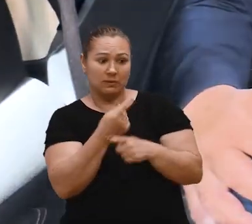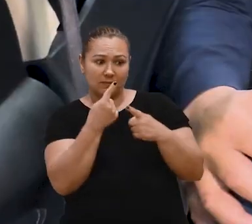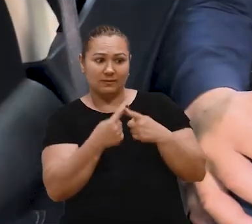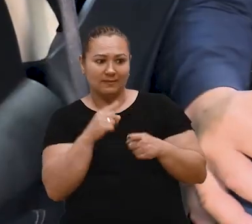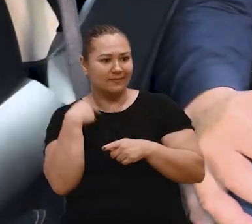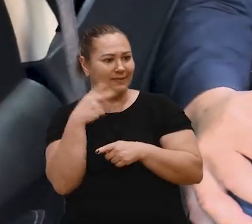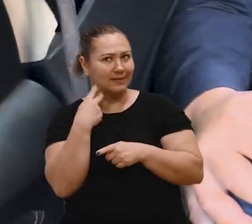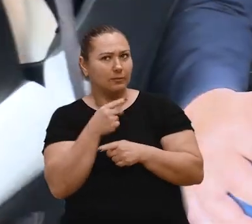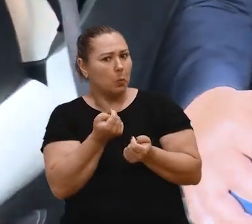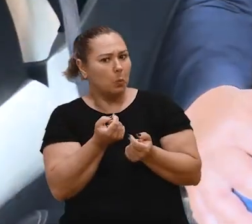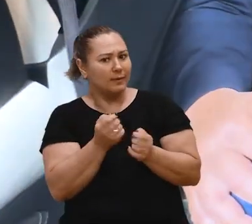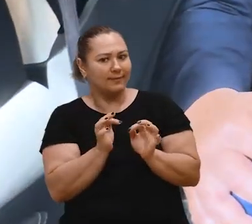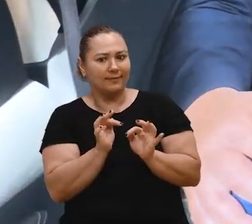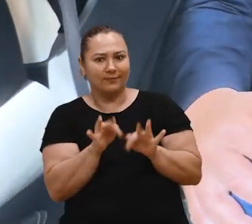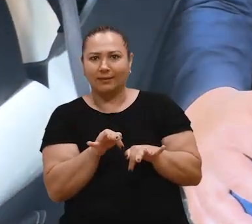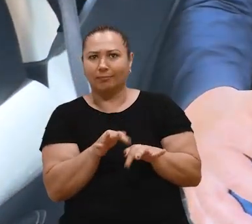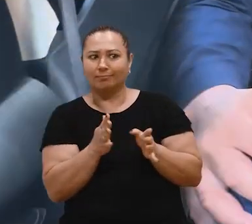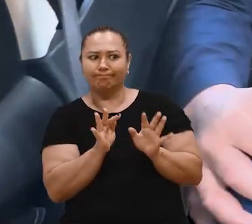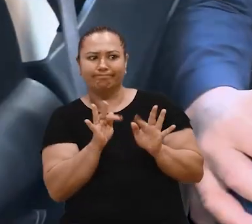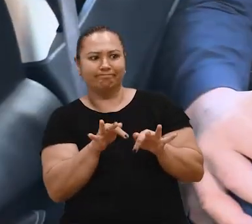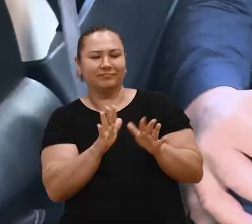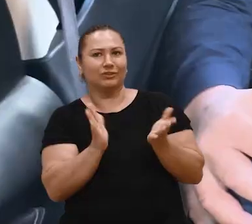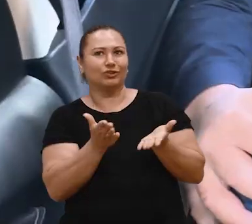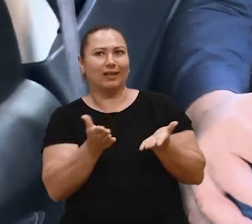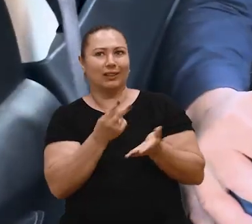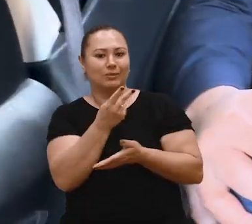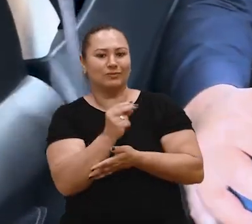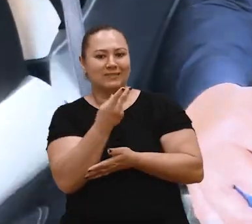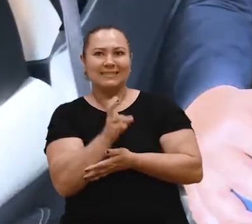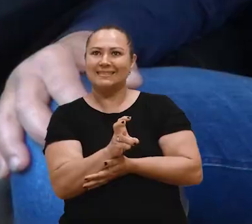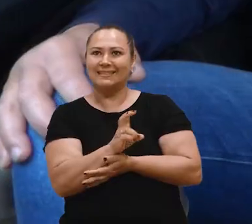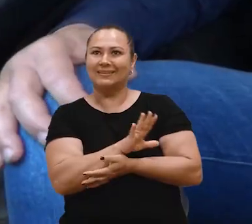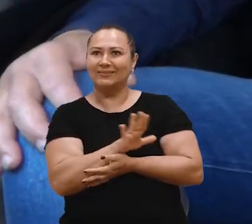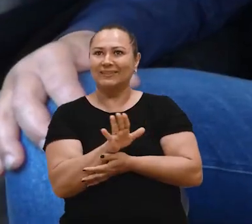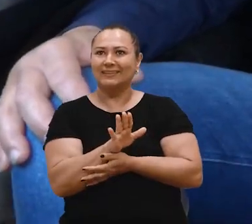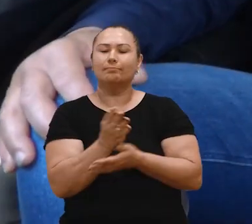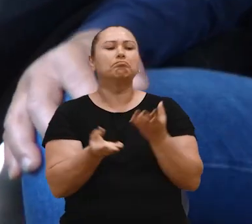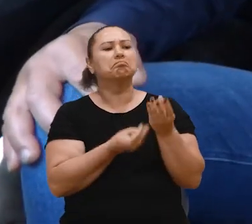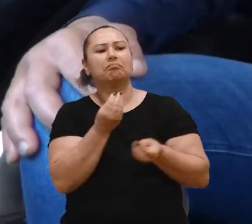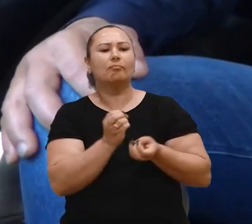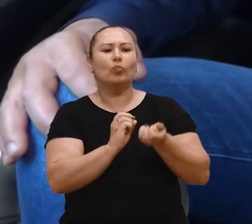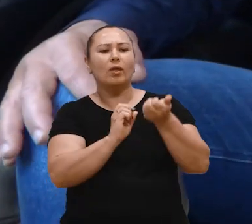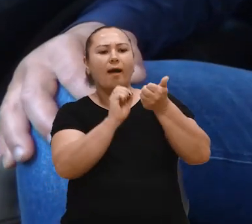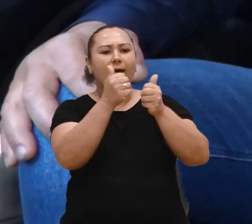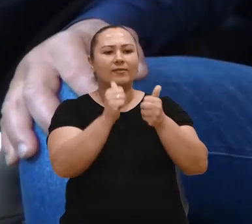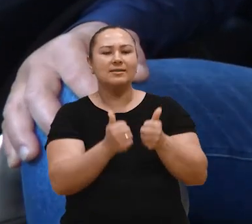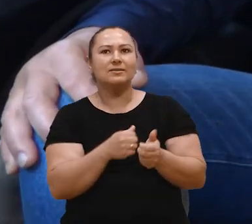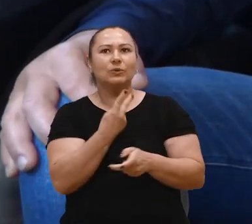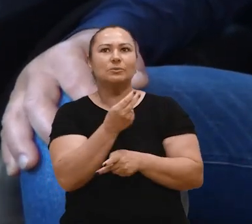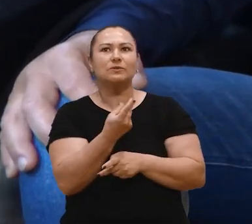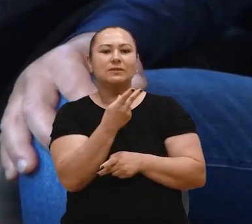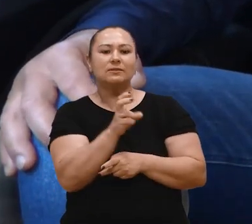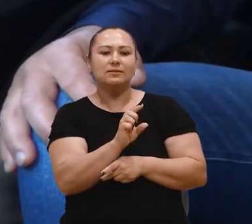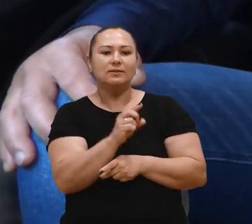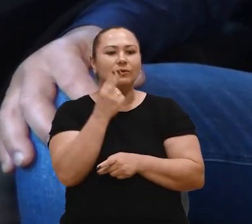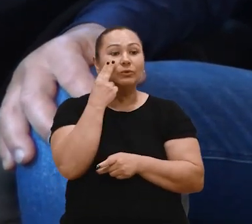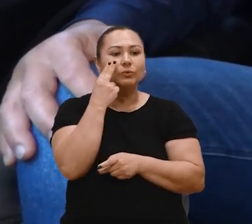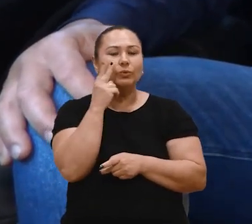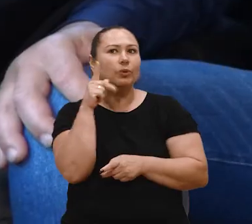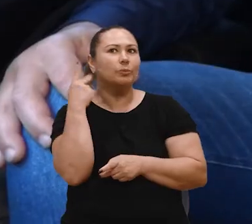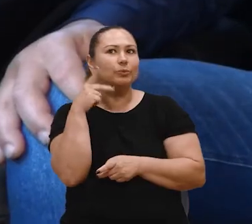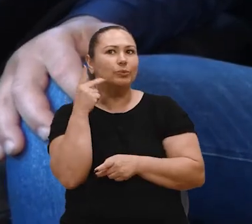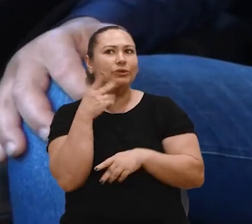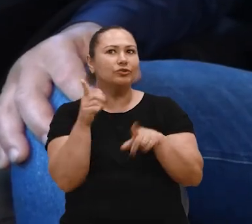estamos praticamente encerrando, já encerramos as ordinárias desse ano, 2025. Como é que o senhor avalia o 2025 do Sandro Fantinel